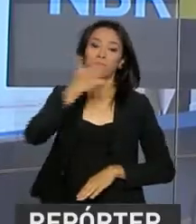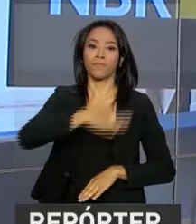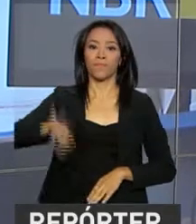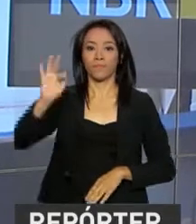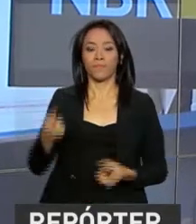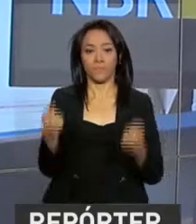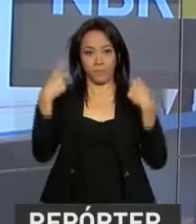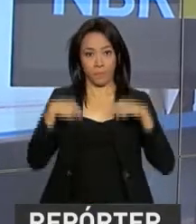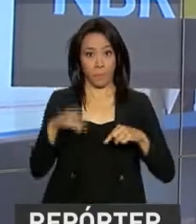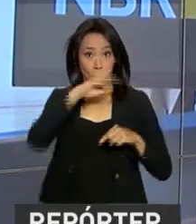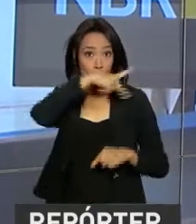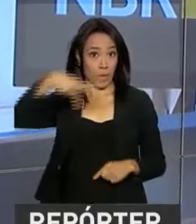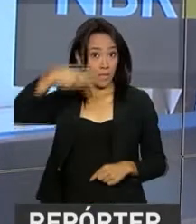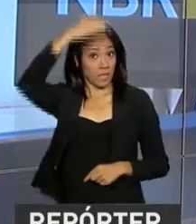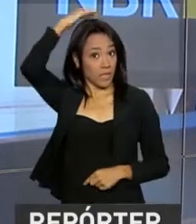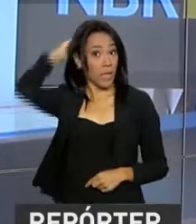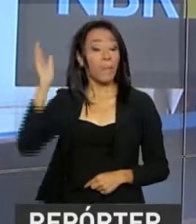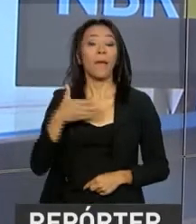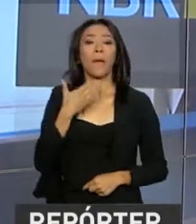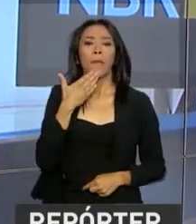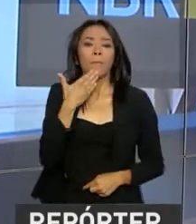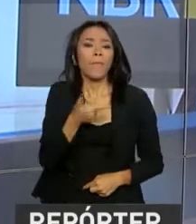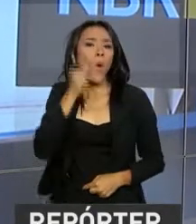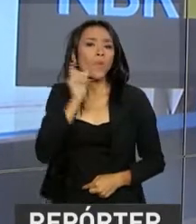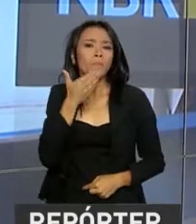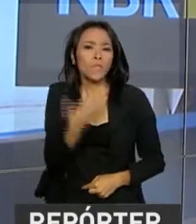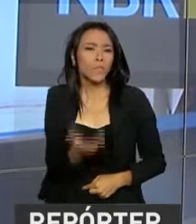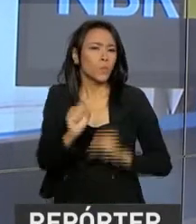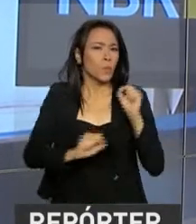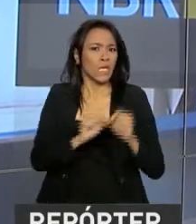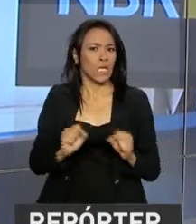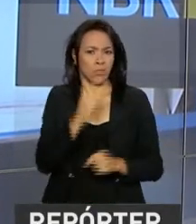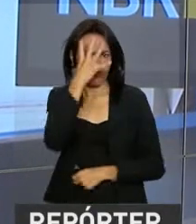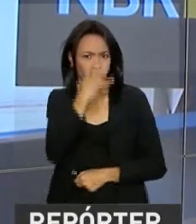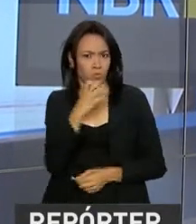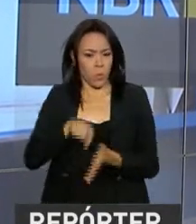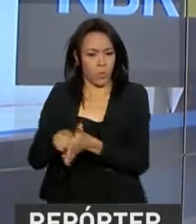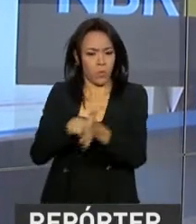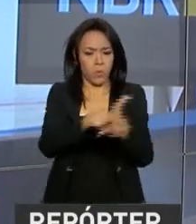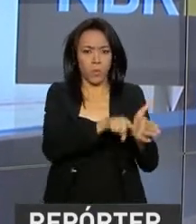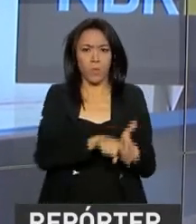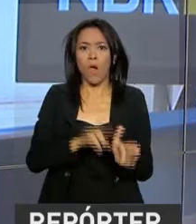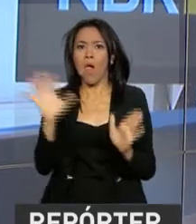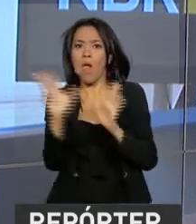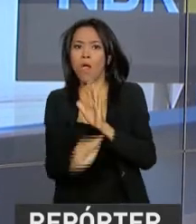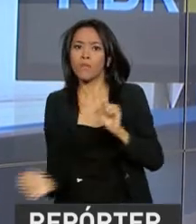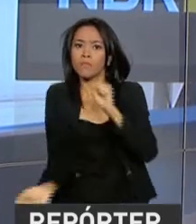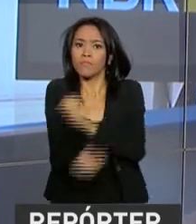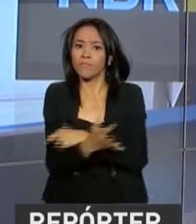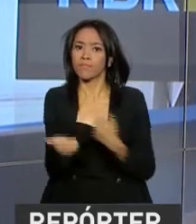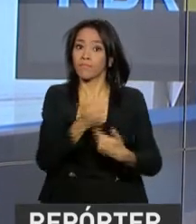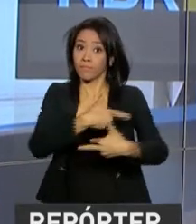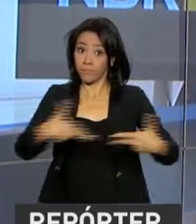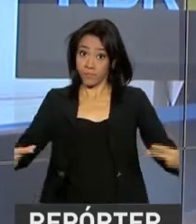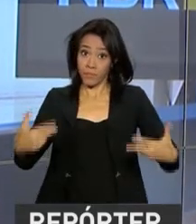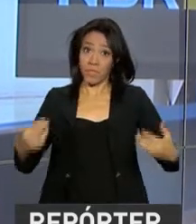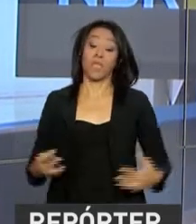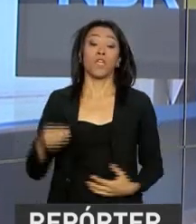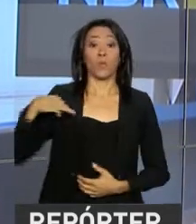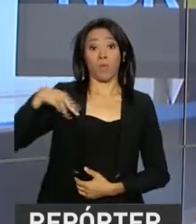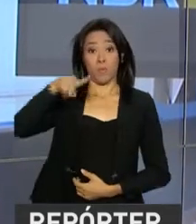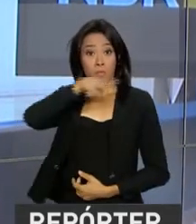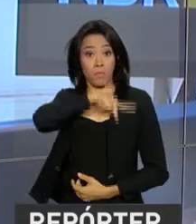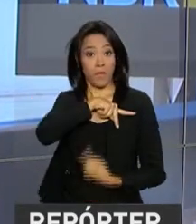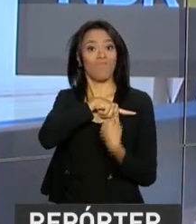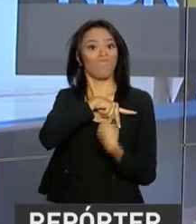presidente Michel Temer pediu ontem celeridade nas investigações de corrupção e que as informações do Ministério Público